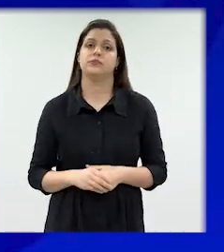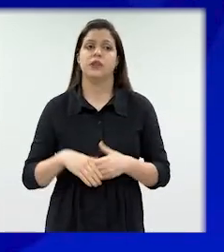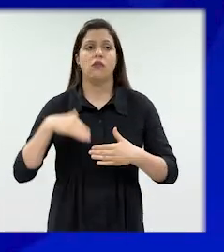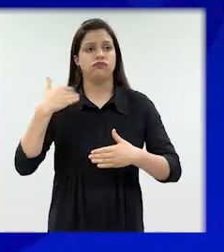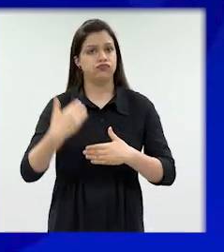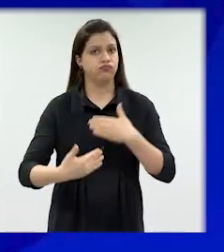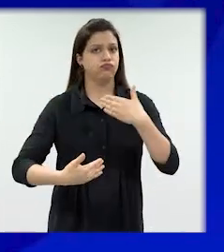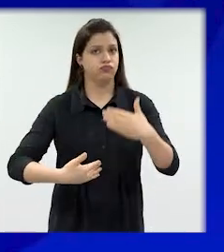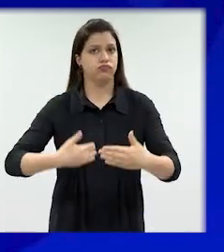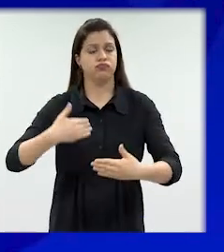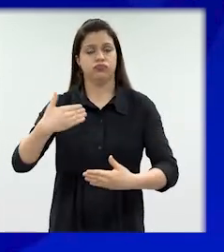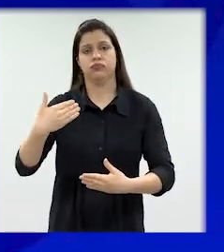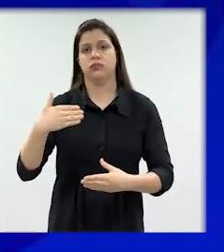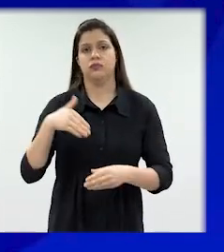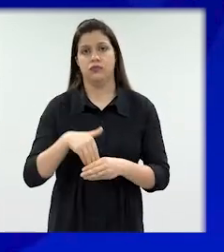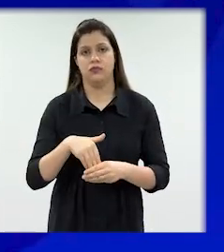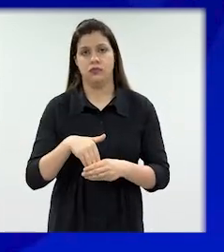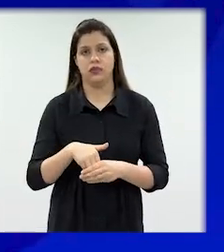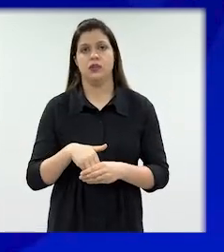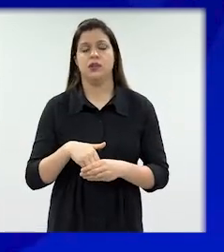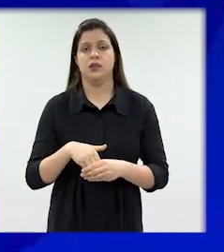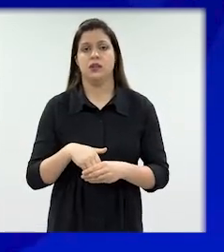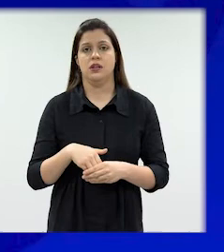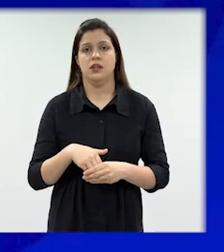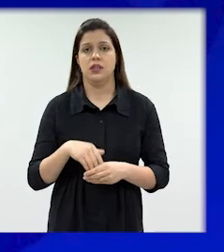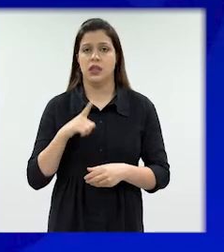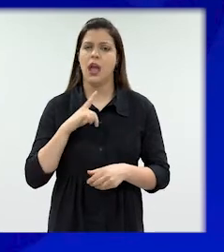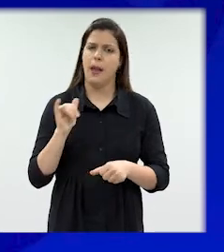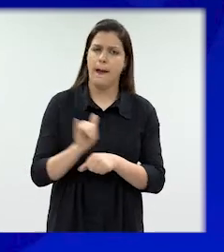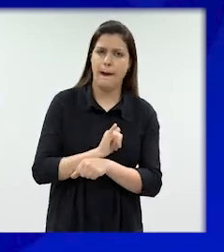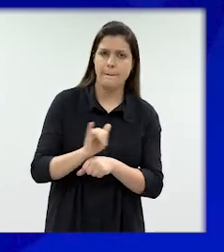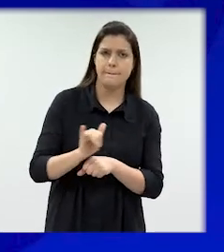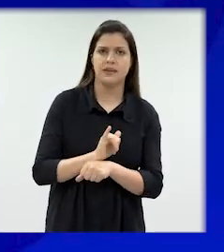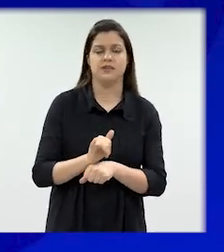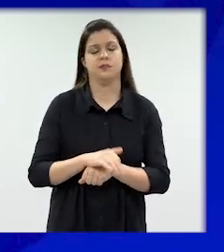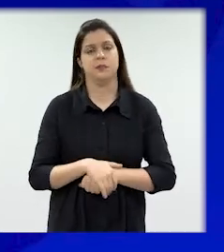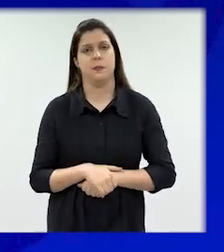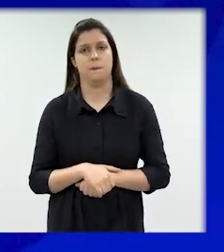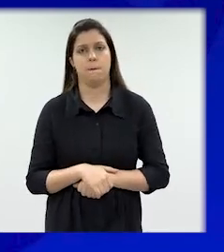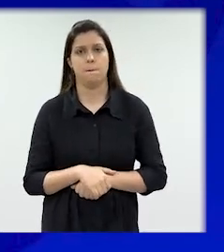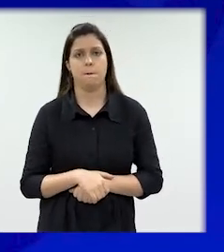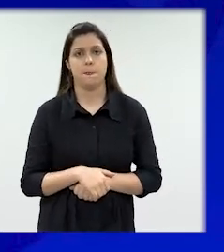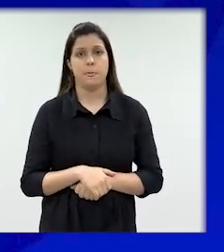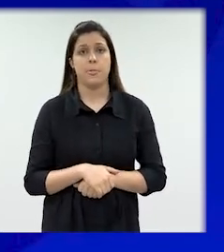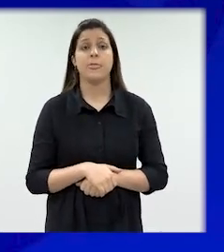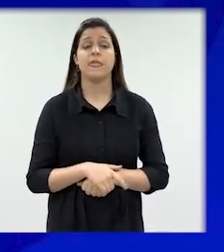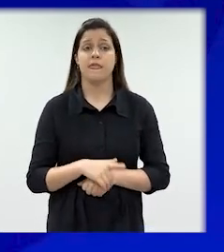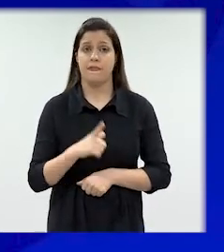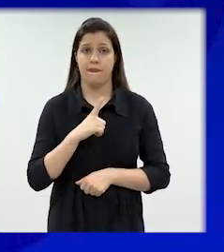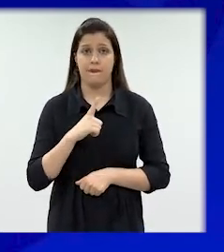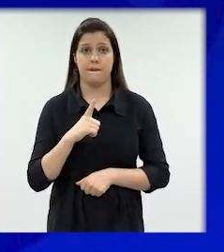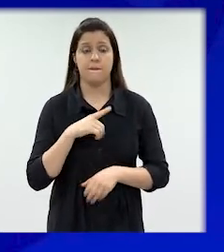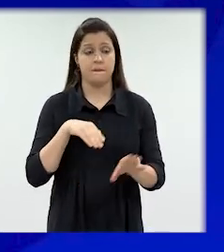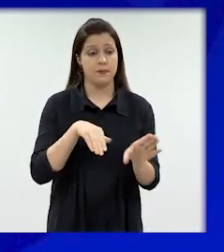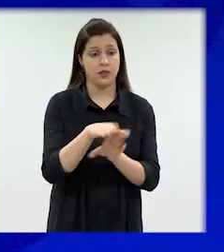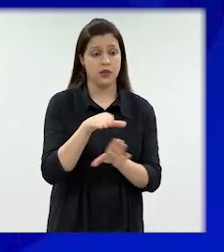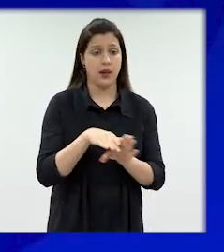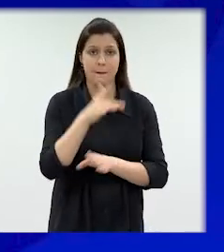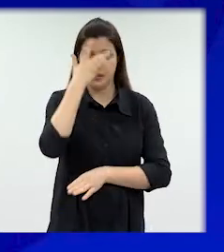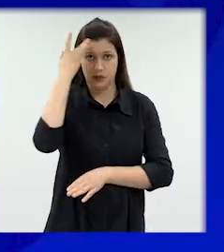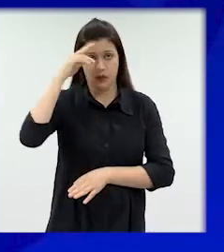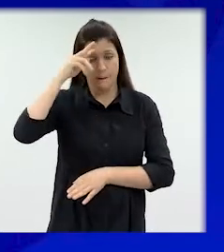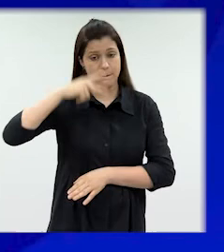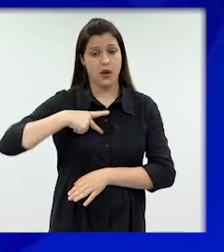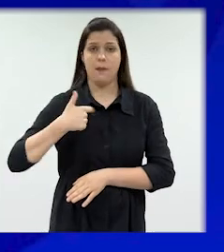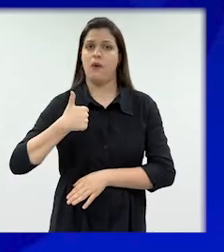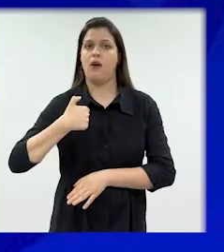se desenvolvendo, nós vamos procurar aperfeiçoar. Um deles é a recomendação ao eleitor que leve sua